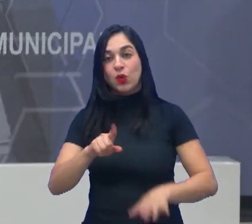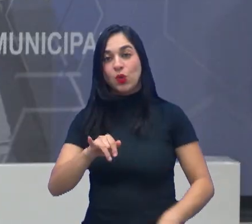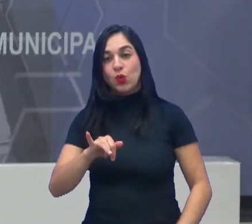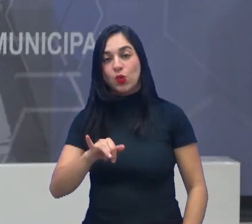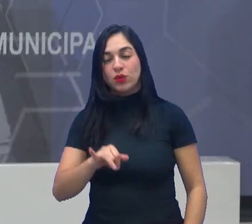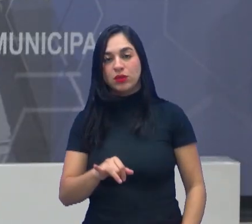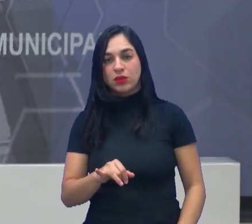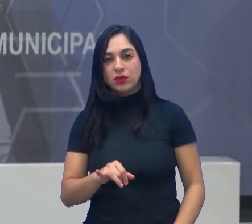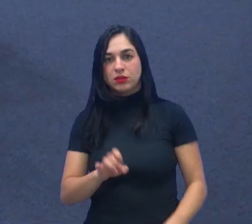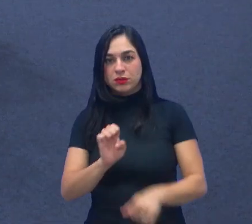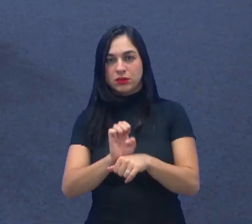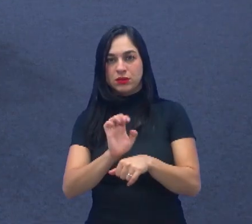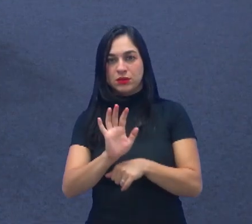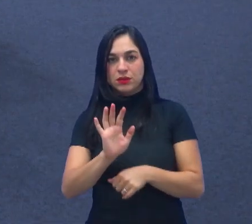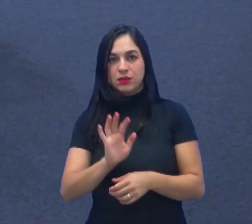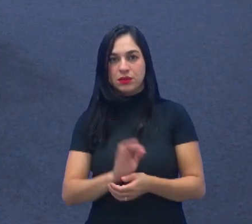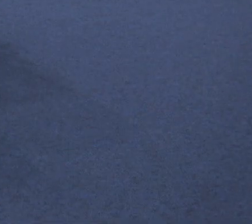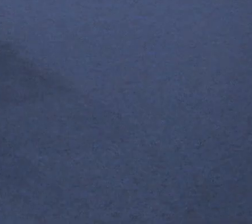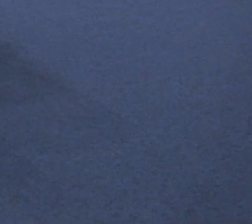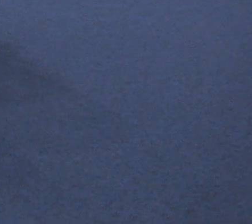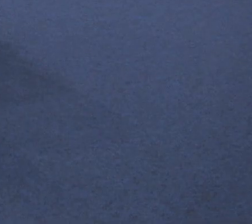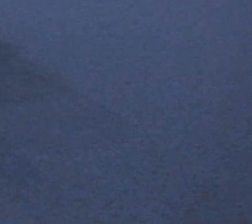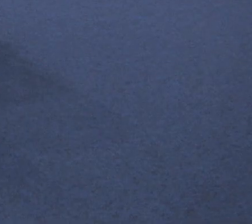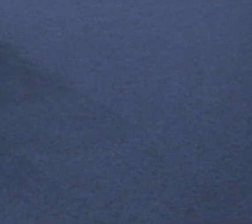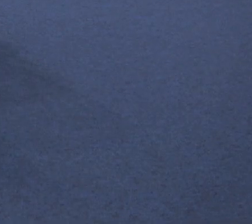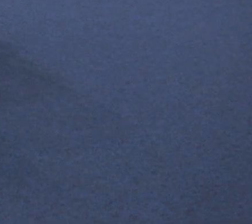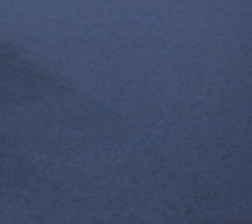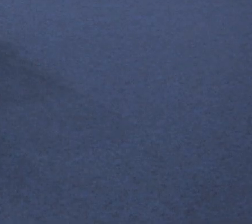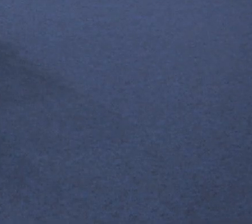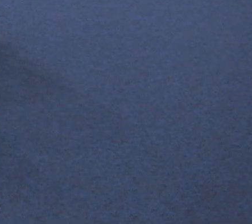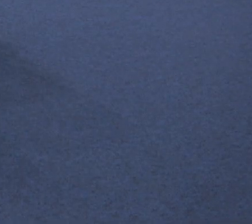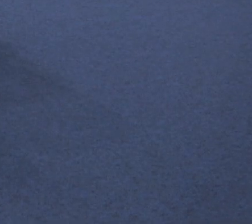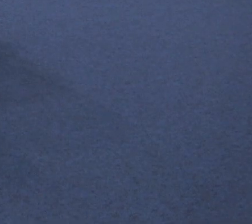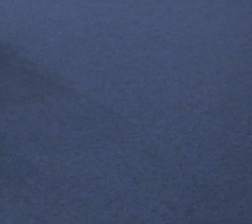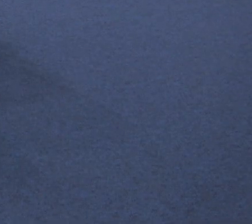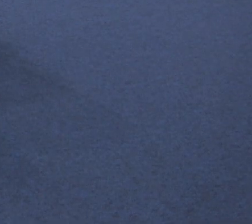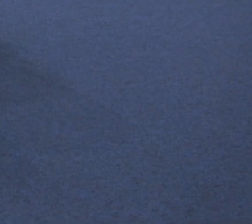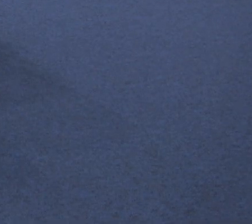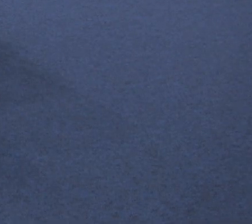areia suja, velha, contaminada.